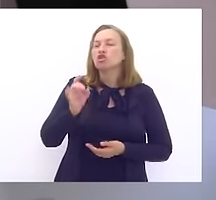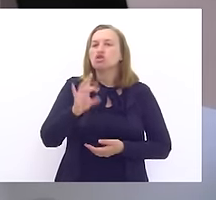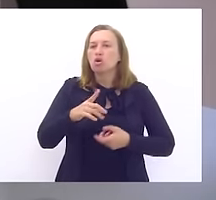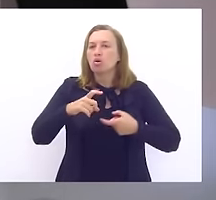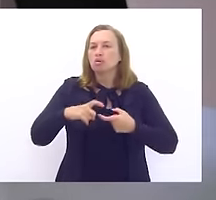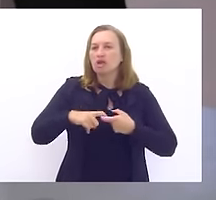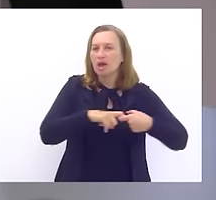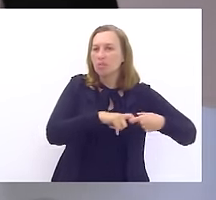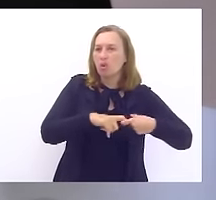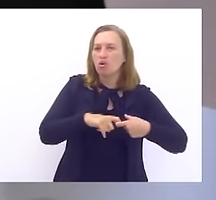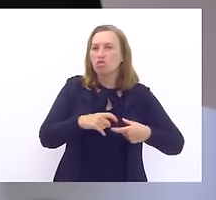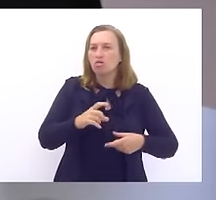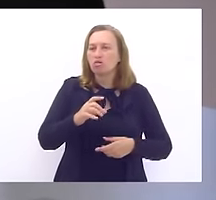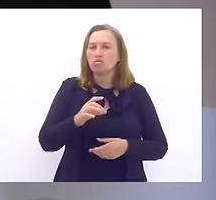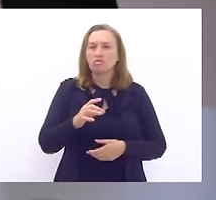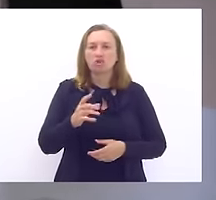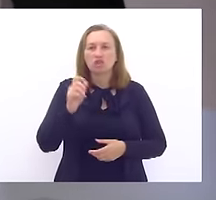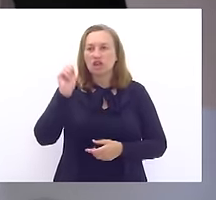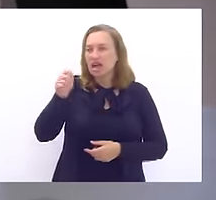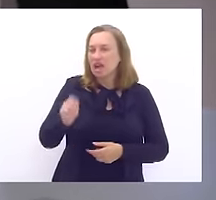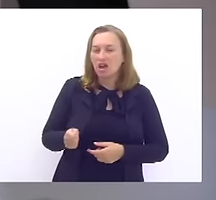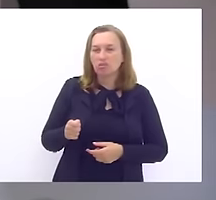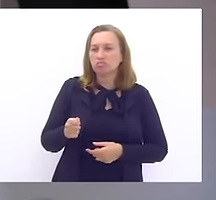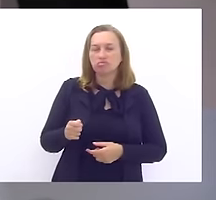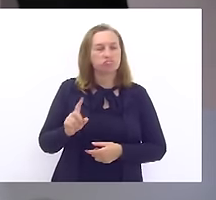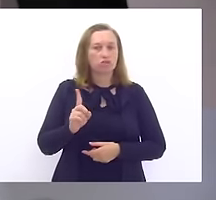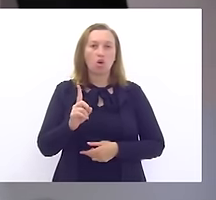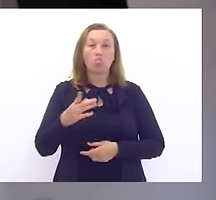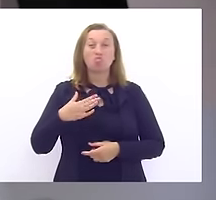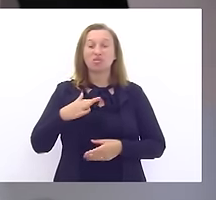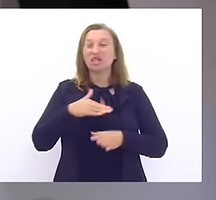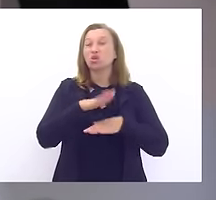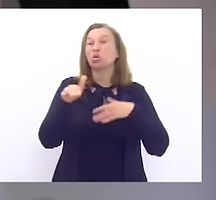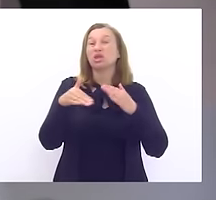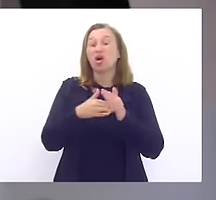reboque isso não vou saber te responder não porque ele vem vem